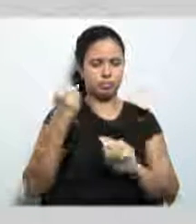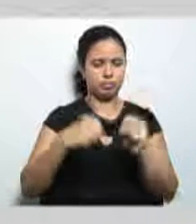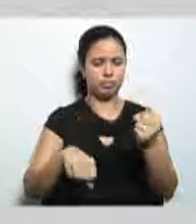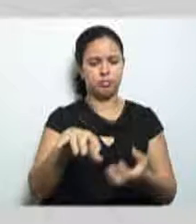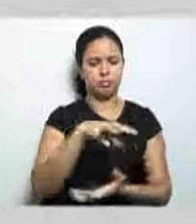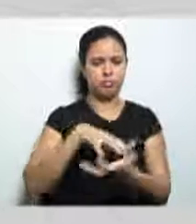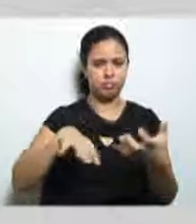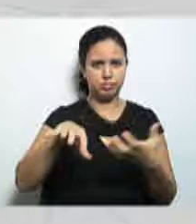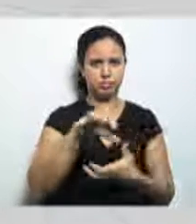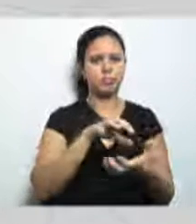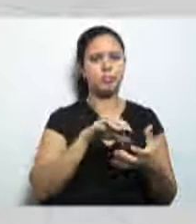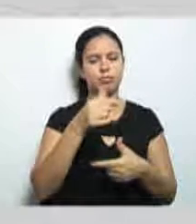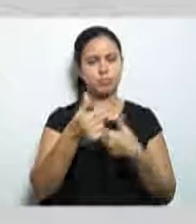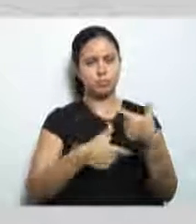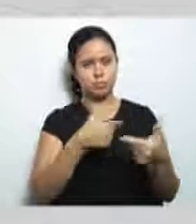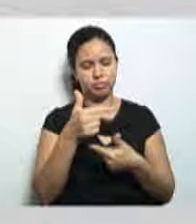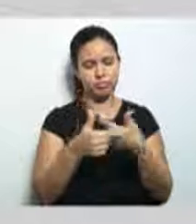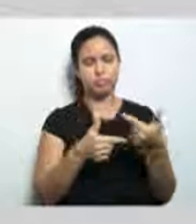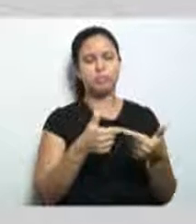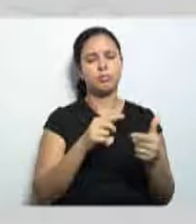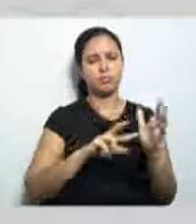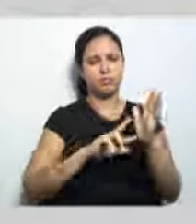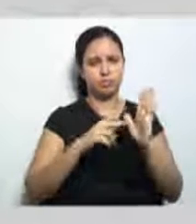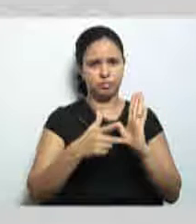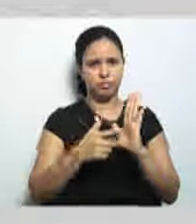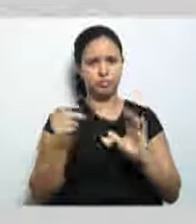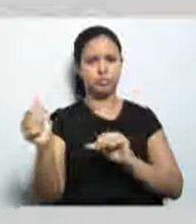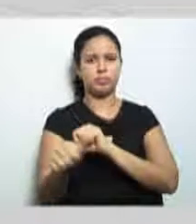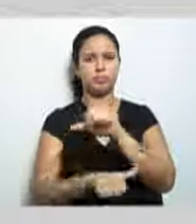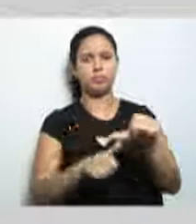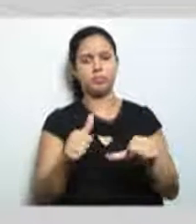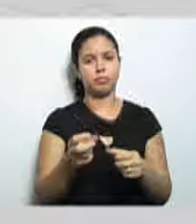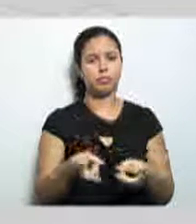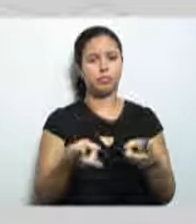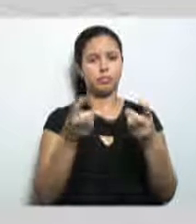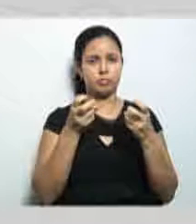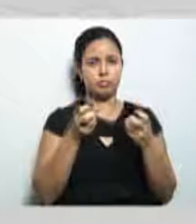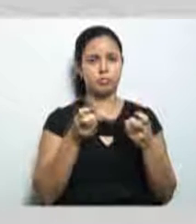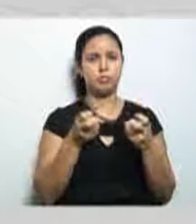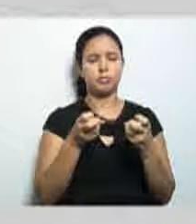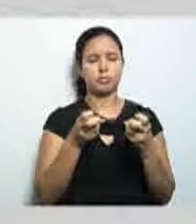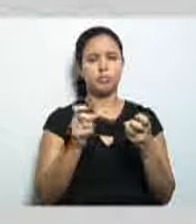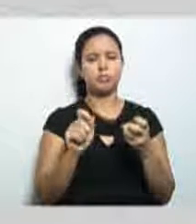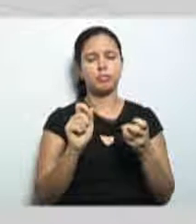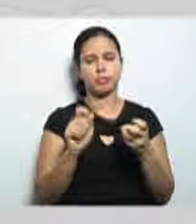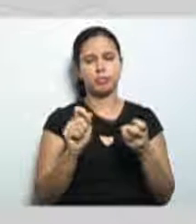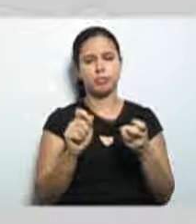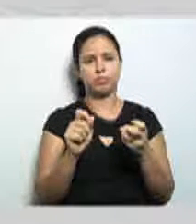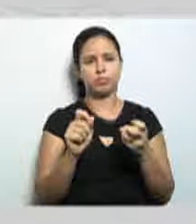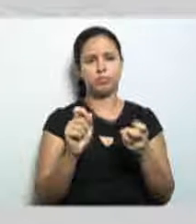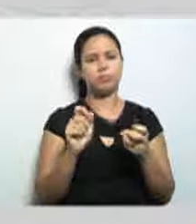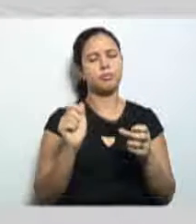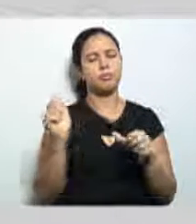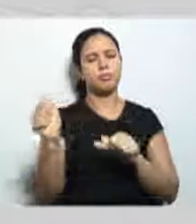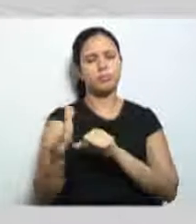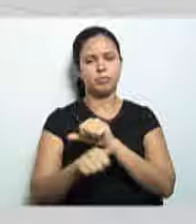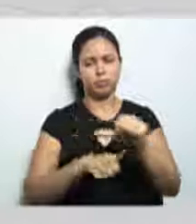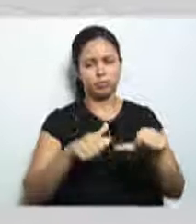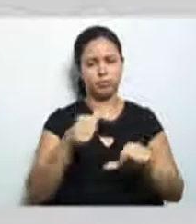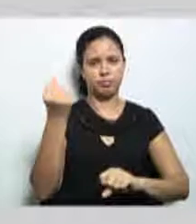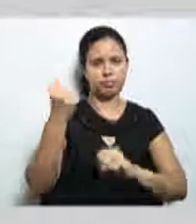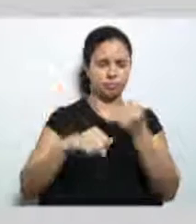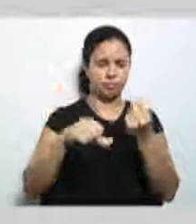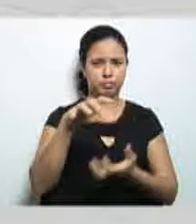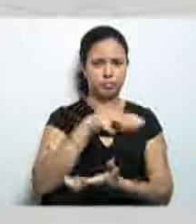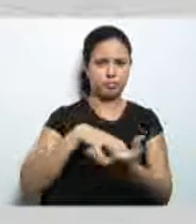e o trabalho teve o seu sentido alterado. Percebam que mercantilismo, Revolução Industrial são processos